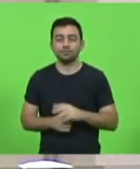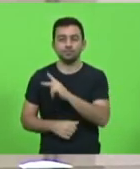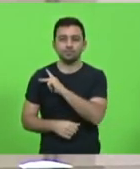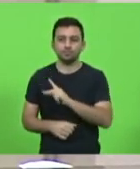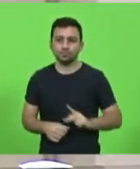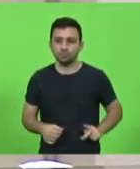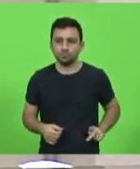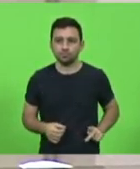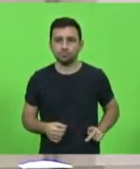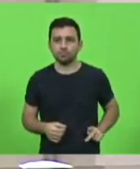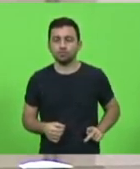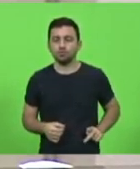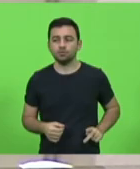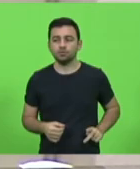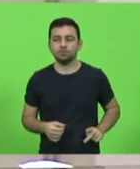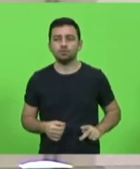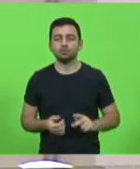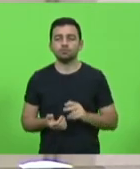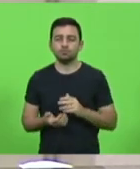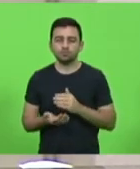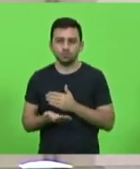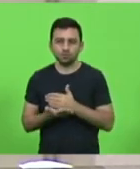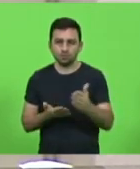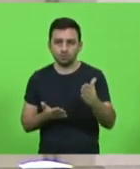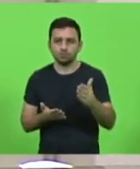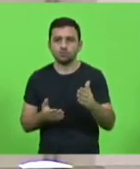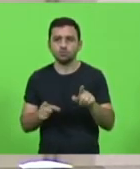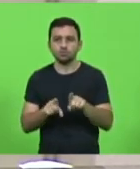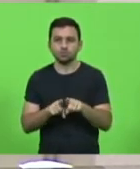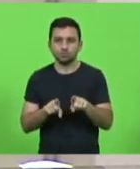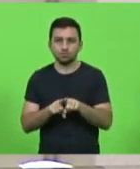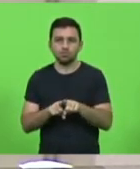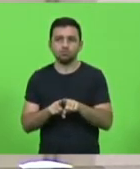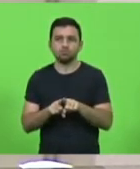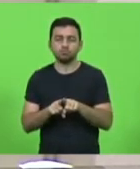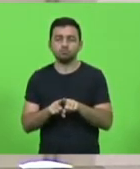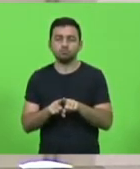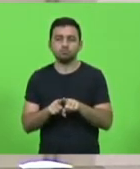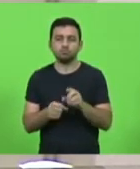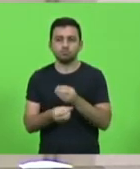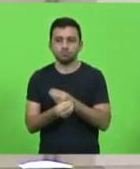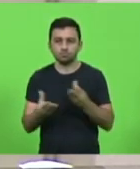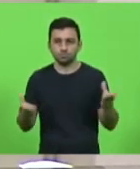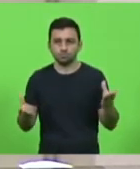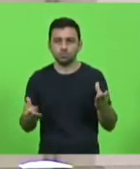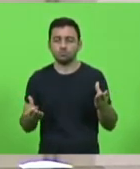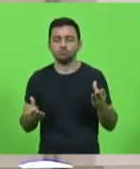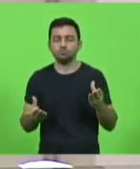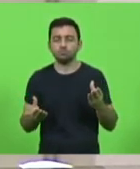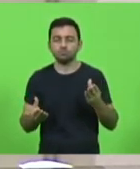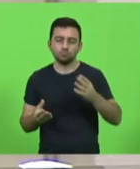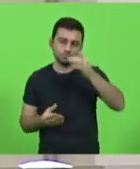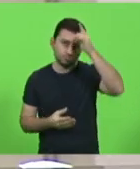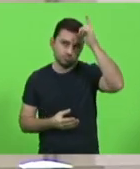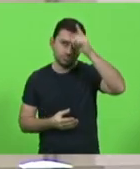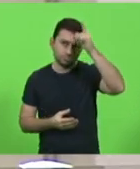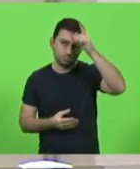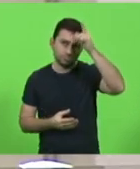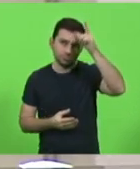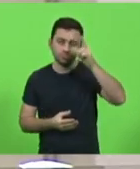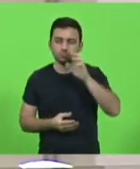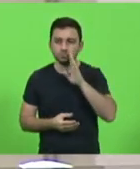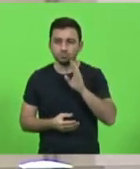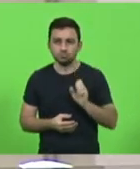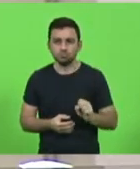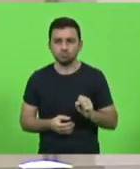procedesse à distribuição. Breves comunicações. Fizeram uso da palavra os senhores deputados. Sargento Lima, Bruno Souza e as senhoras